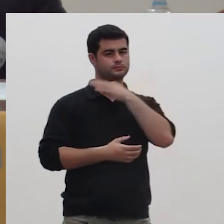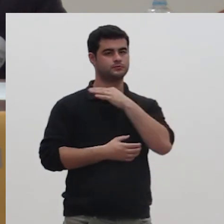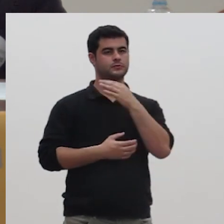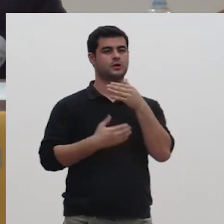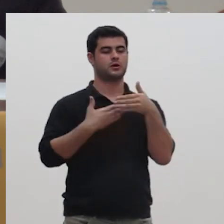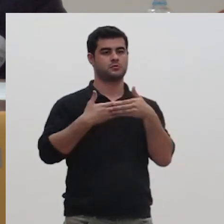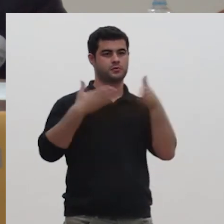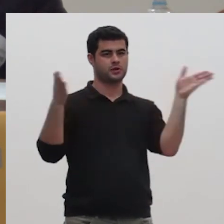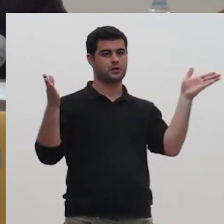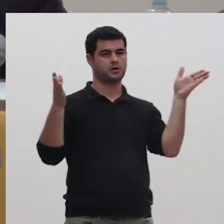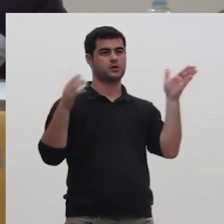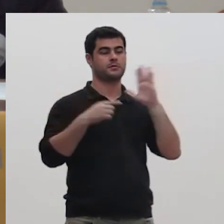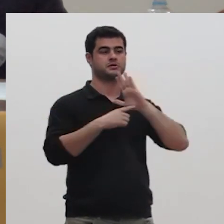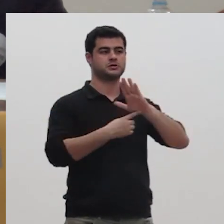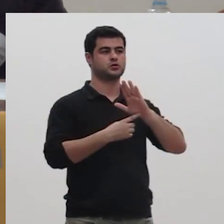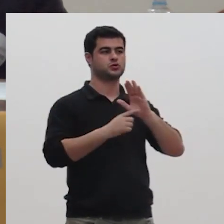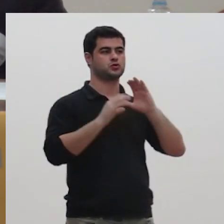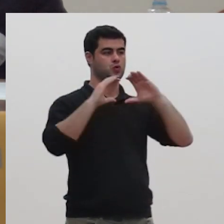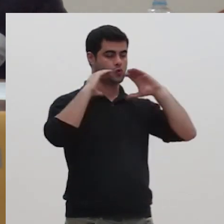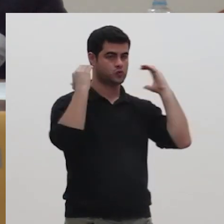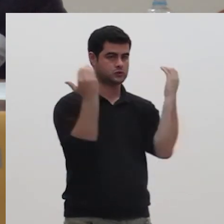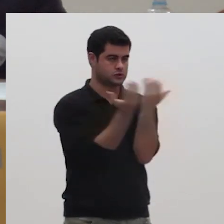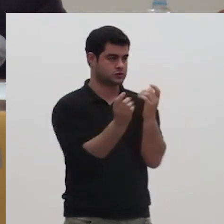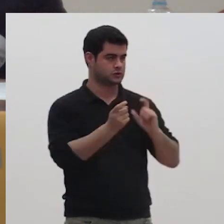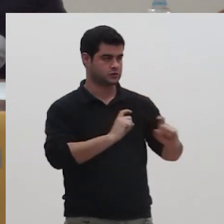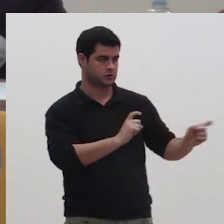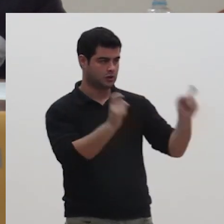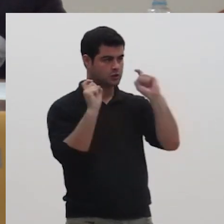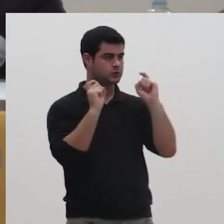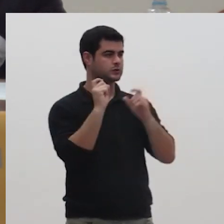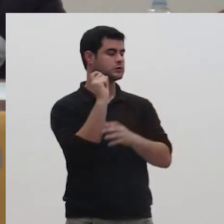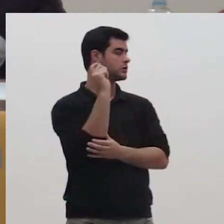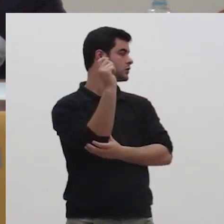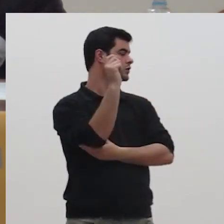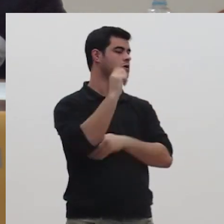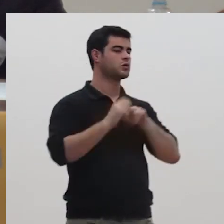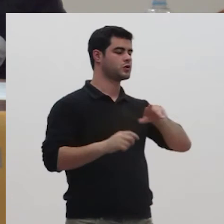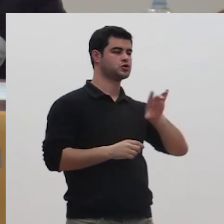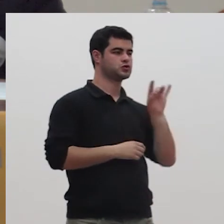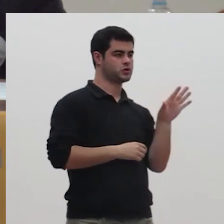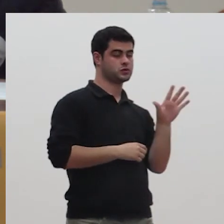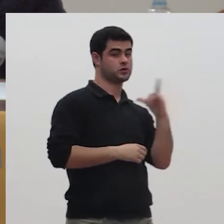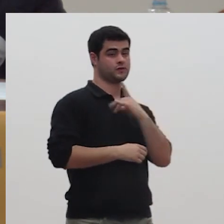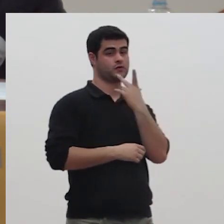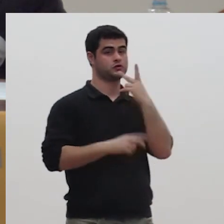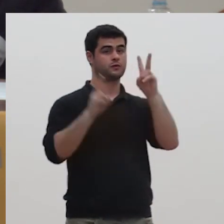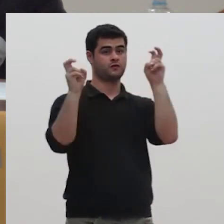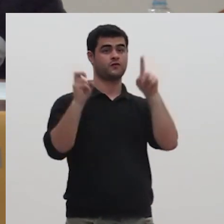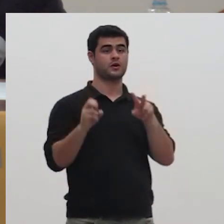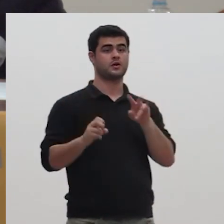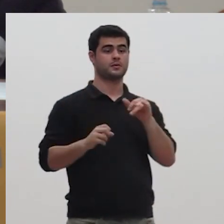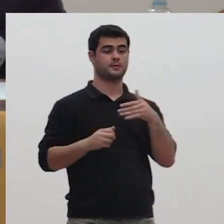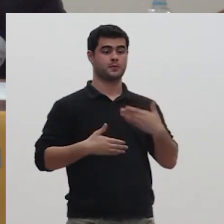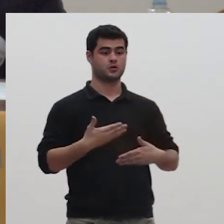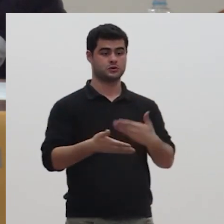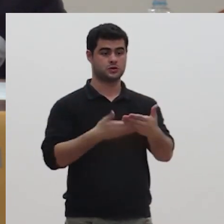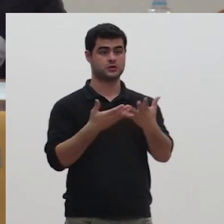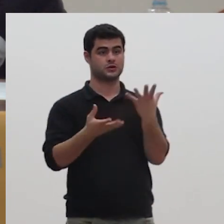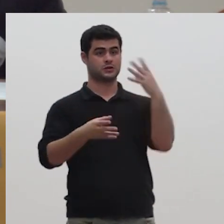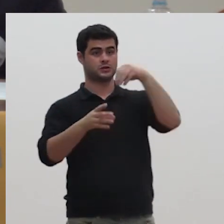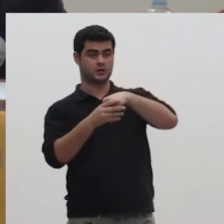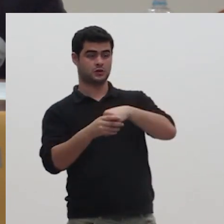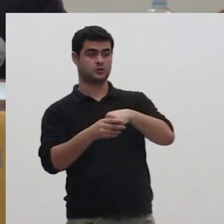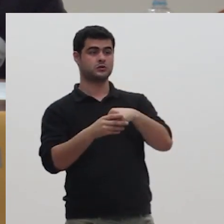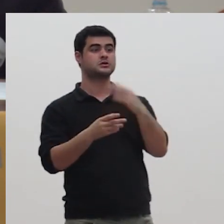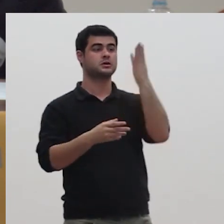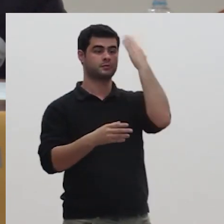conselhos. Mas não é só isso, né? E eu acho, quando a gente está dizendo que a gente vai fazer um processo para ouvir a comunidade e a gente já